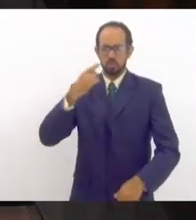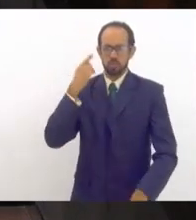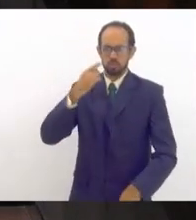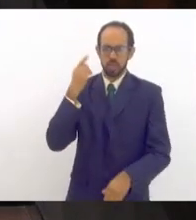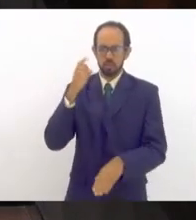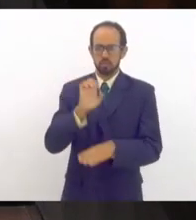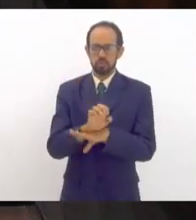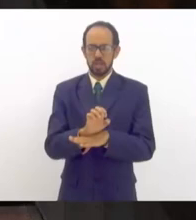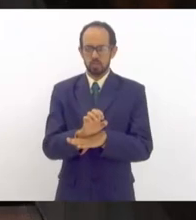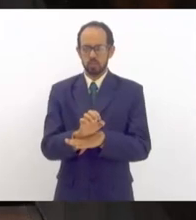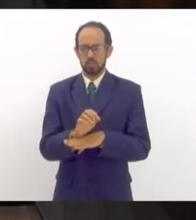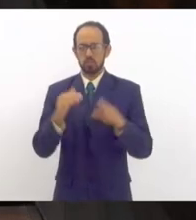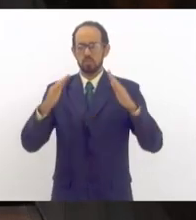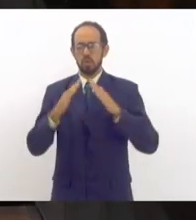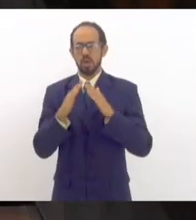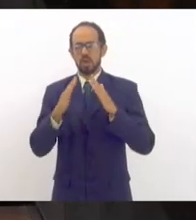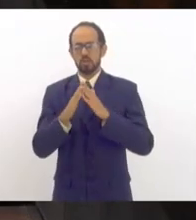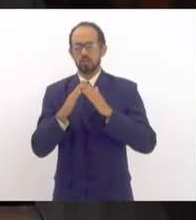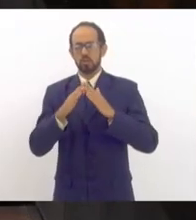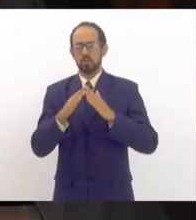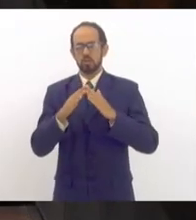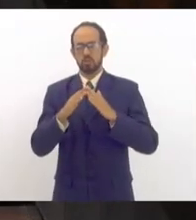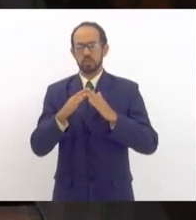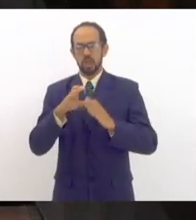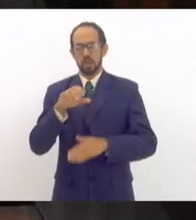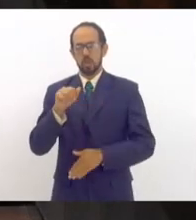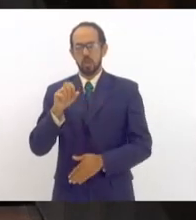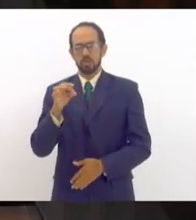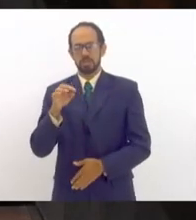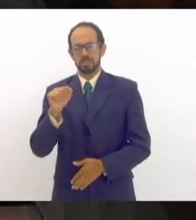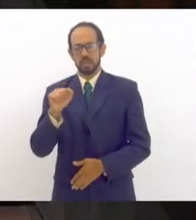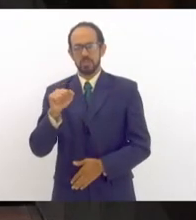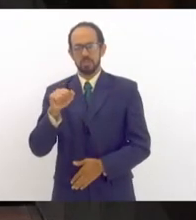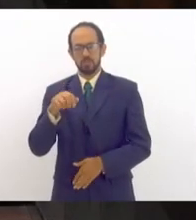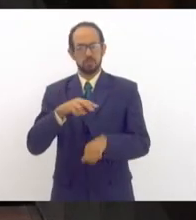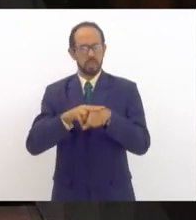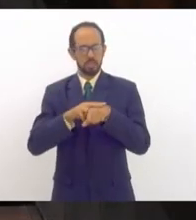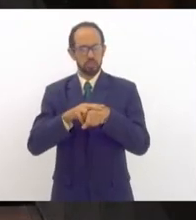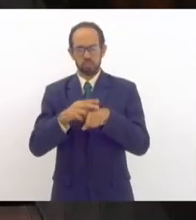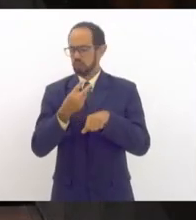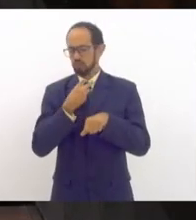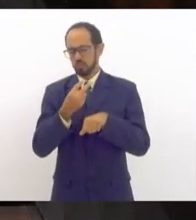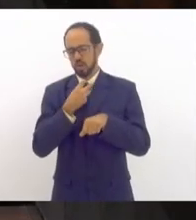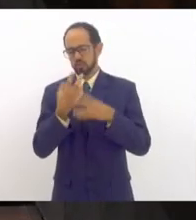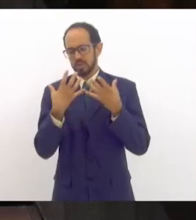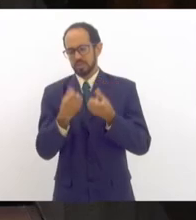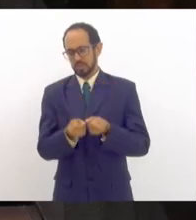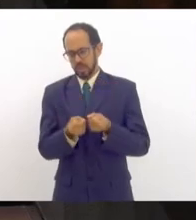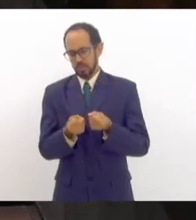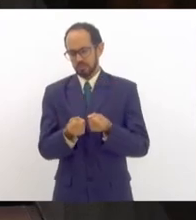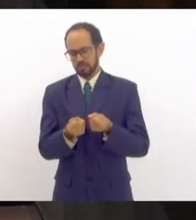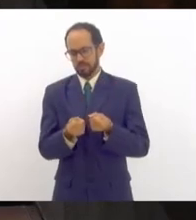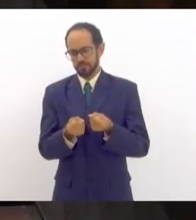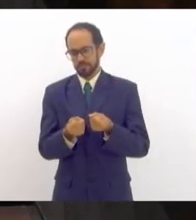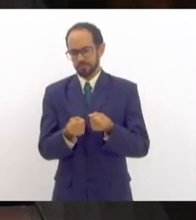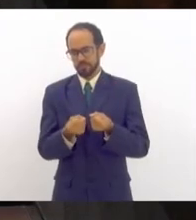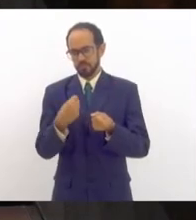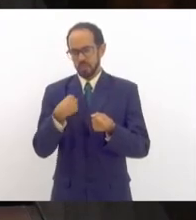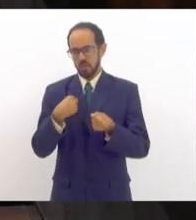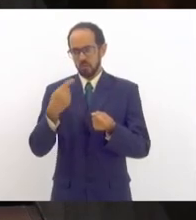Como morador da rede da Costa Verde de Mangaratiba eu não posso aceitar isso então hoje eu venho aqui para